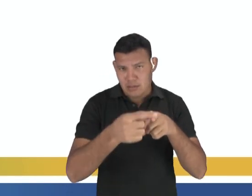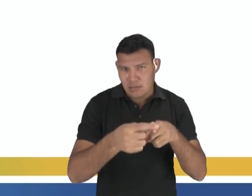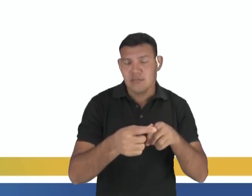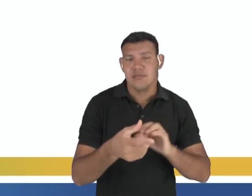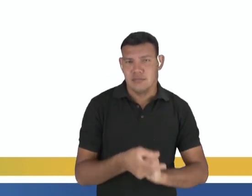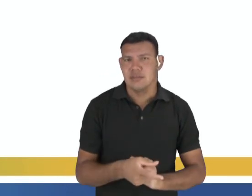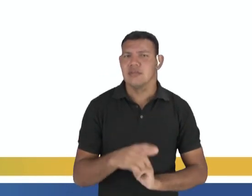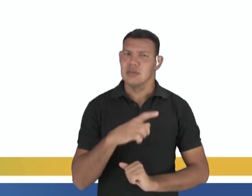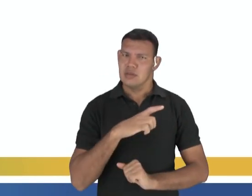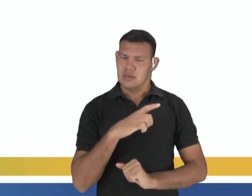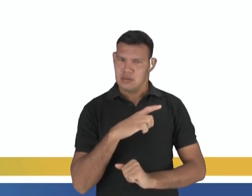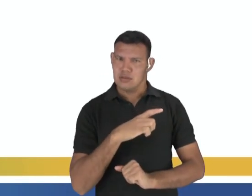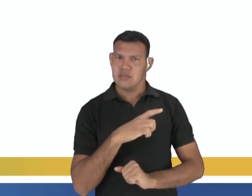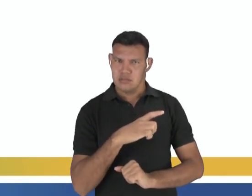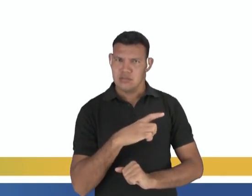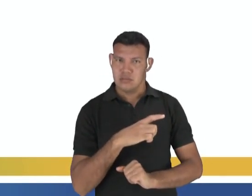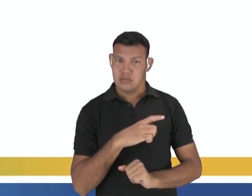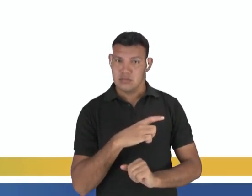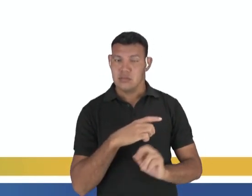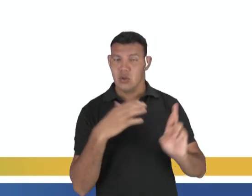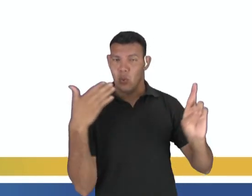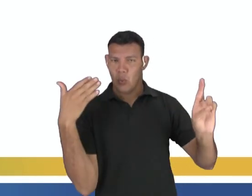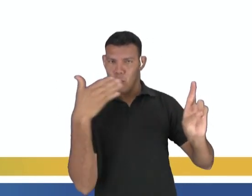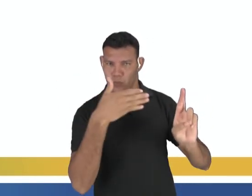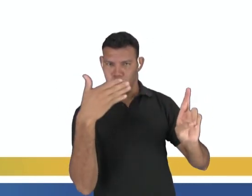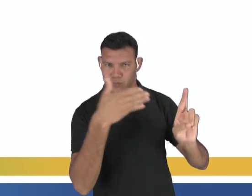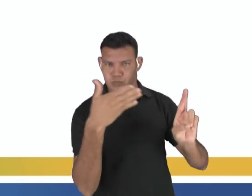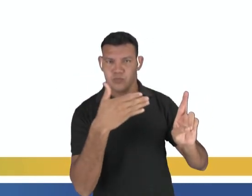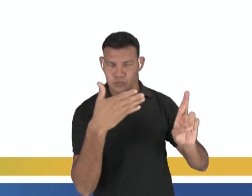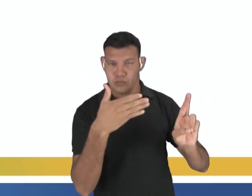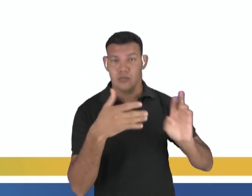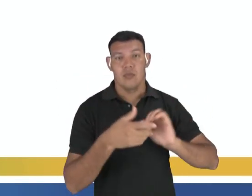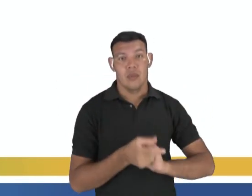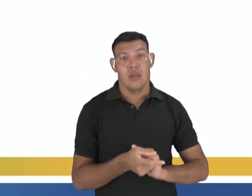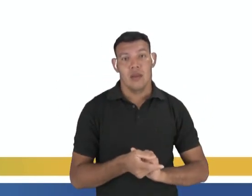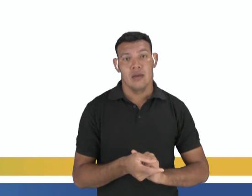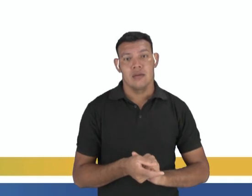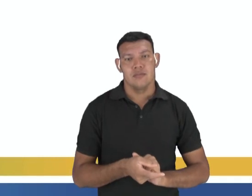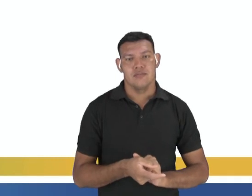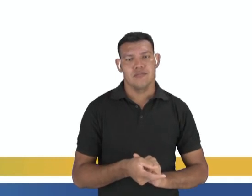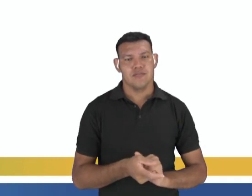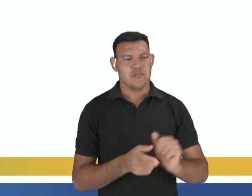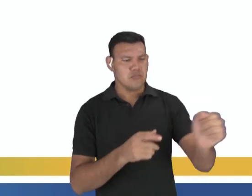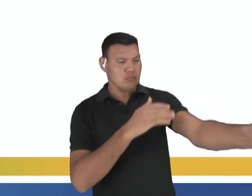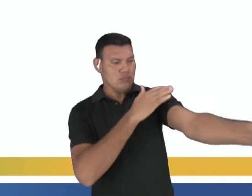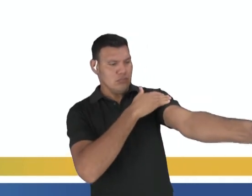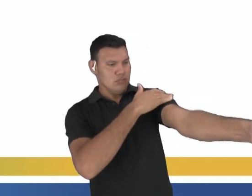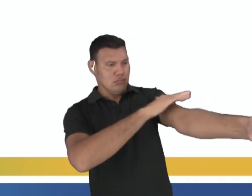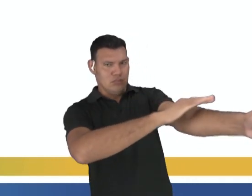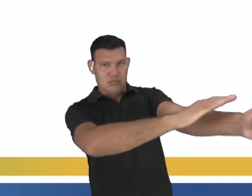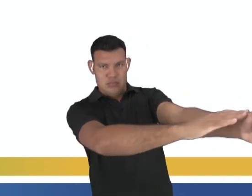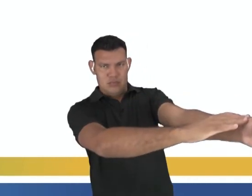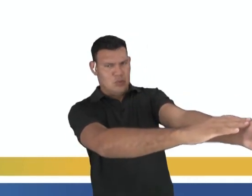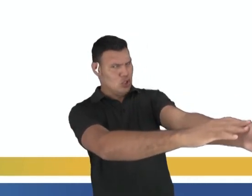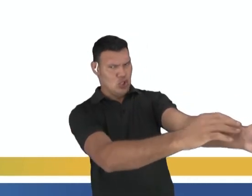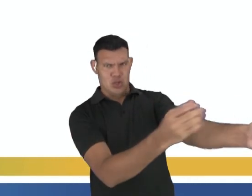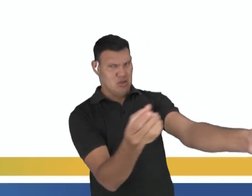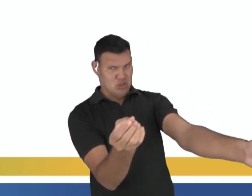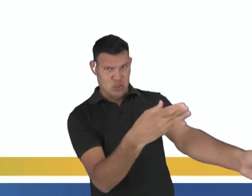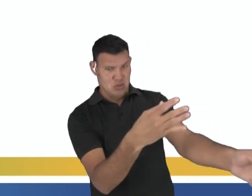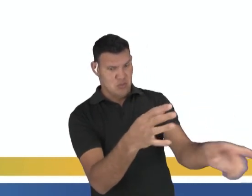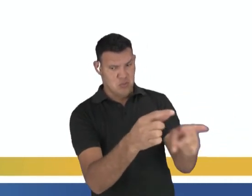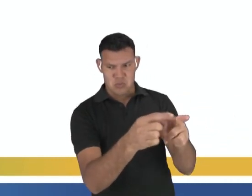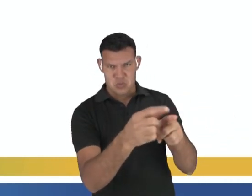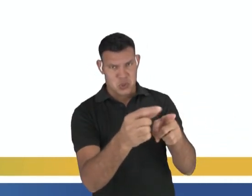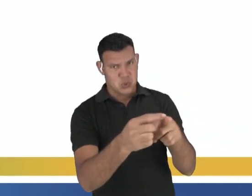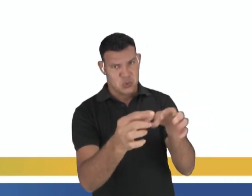Bastando para isso ter uma medida de referência então por isso que você pode pegar o seu braço e dizer que a medida dele é